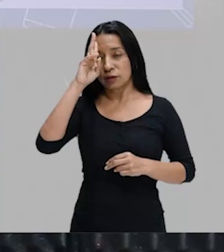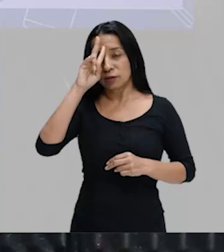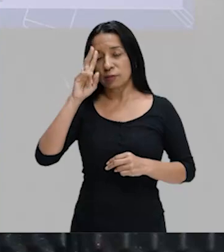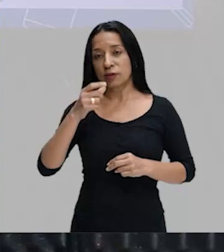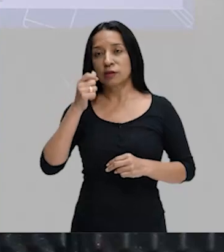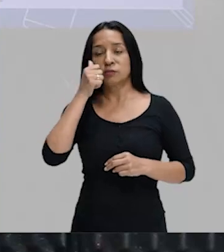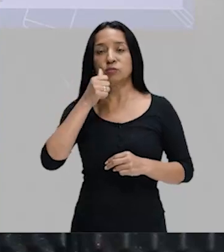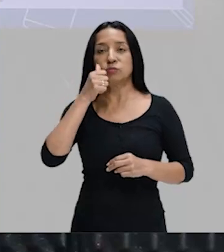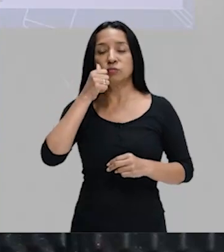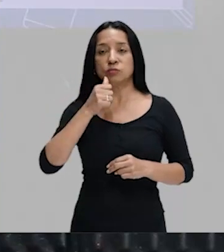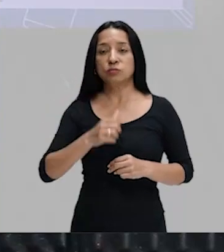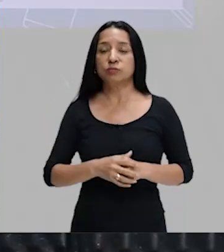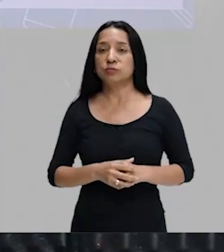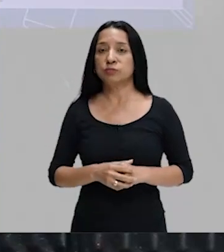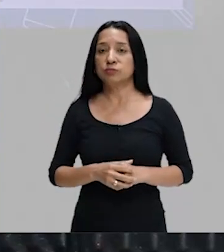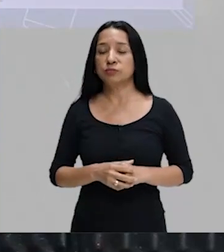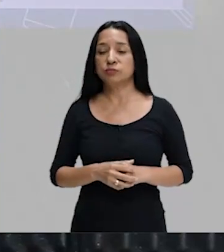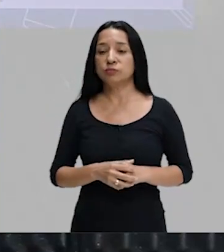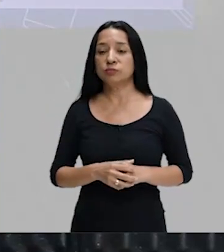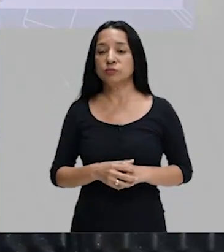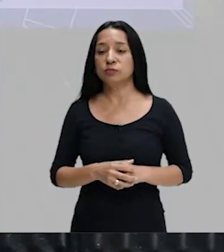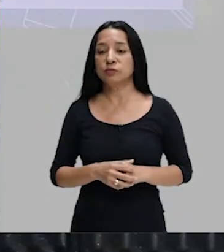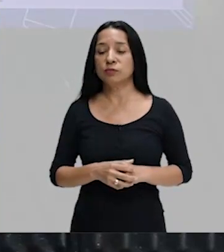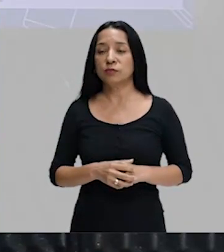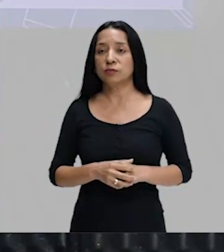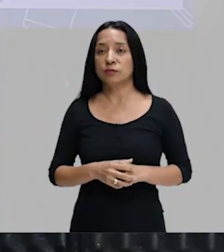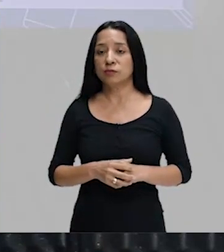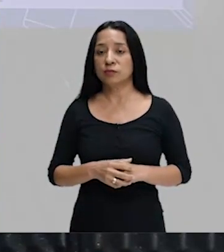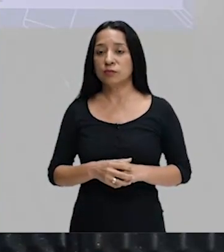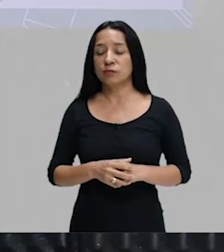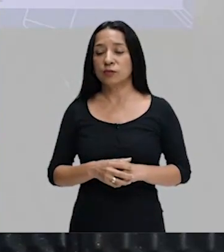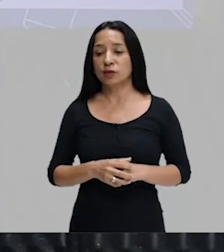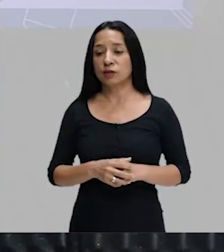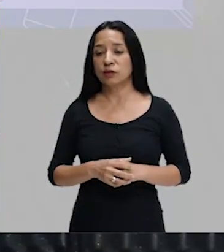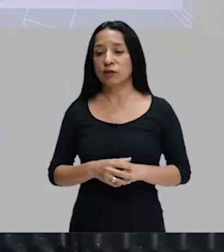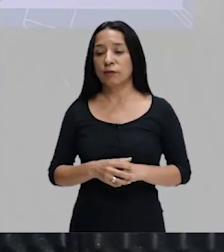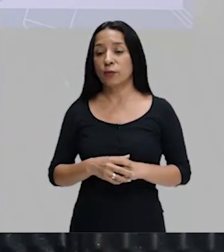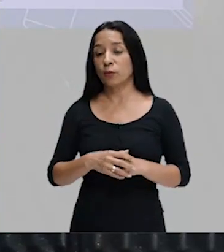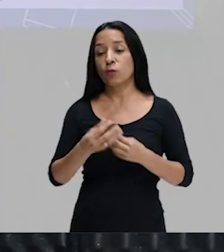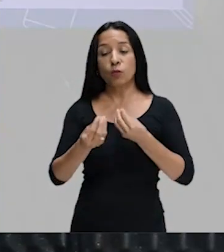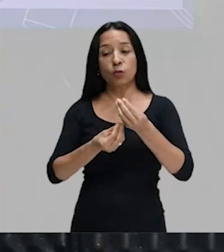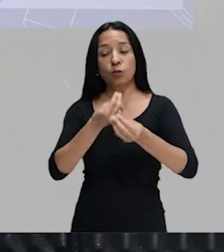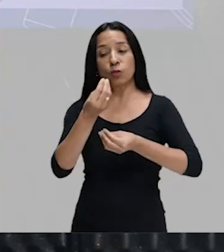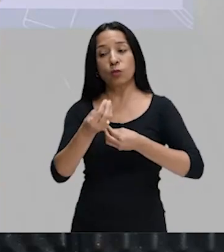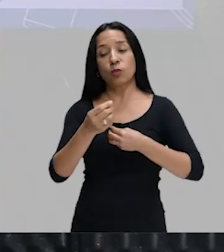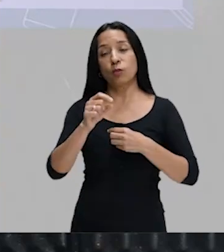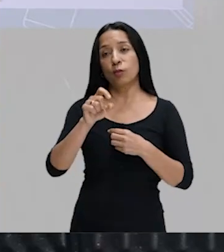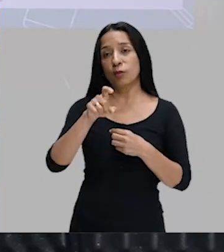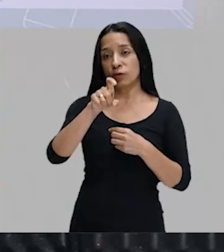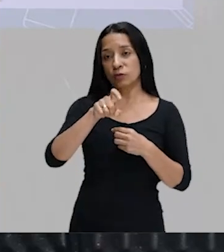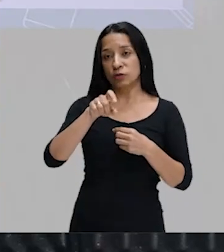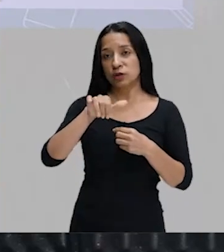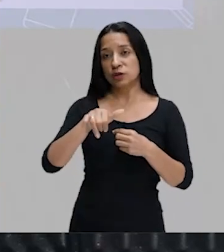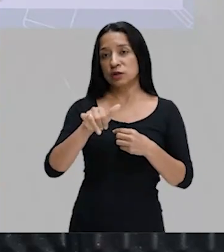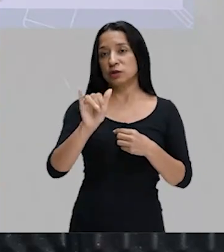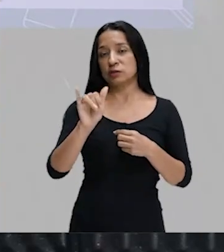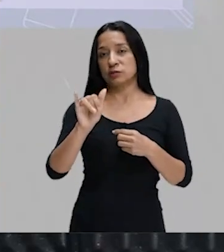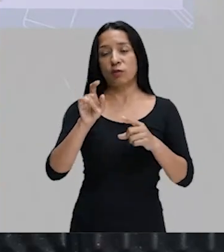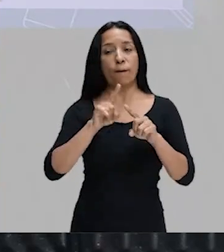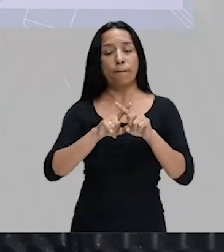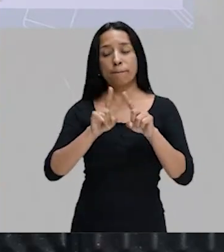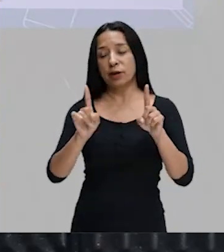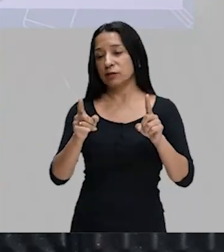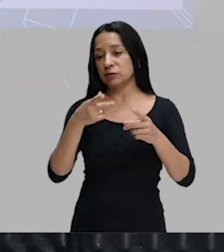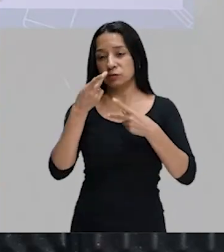as fêmeas funcionam como se fosse o XY da história, tá, pessoal? Só que a gente não disse que ela é